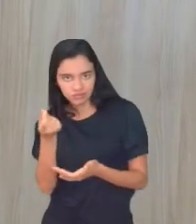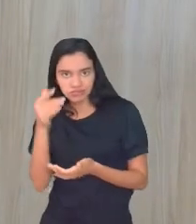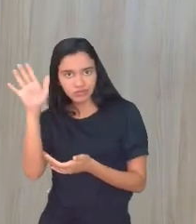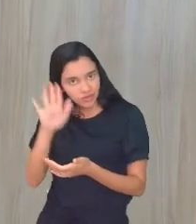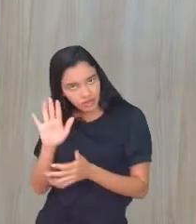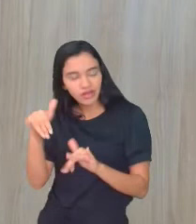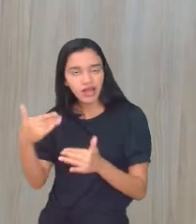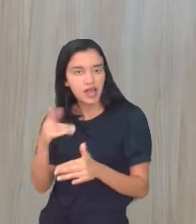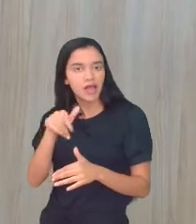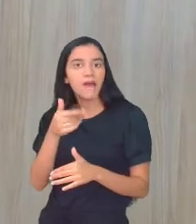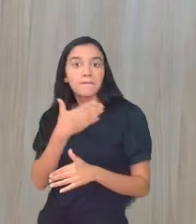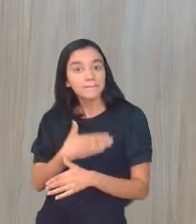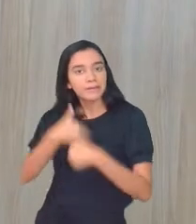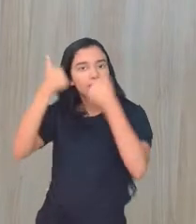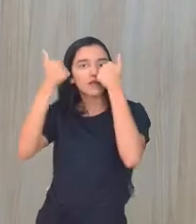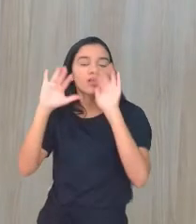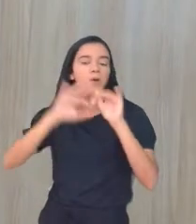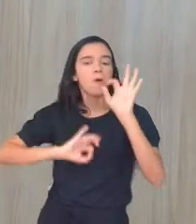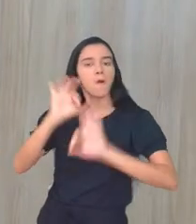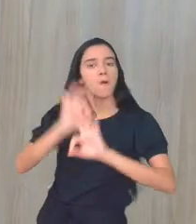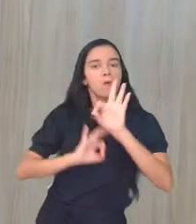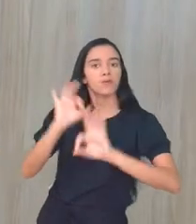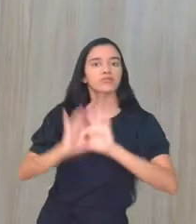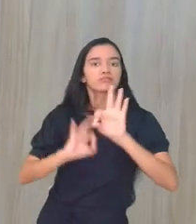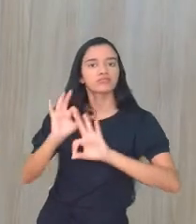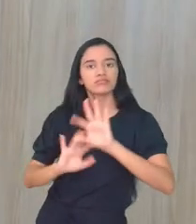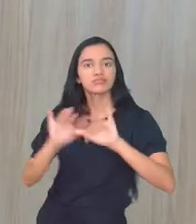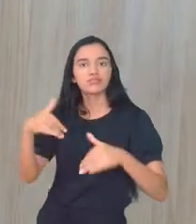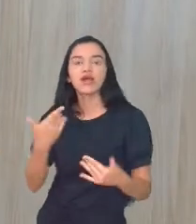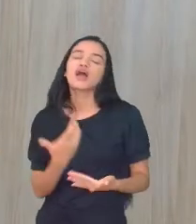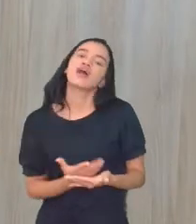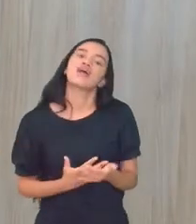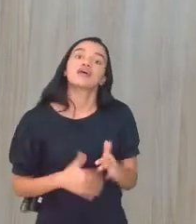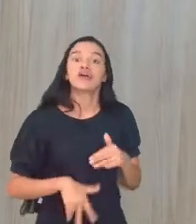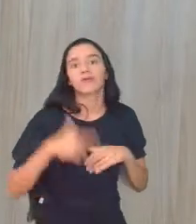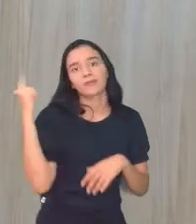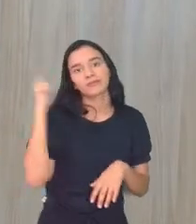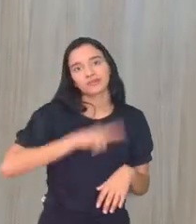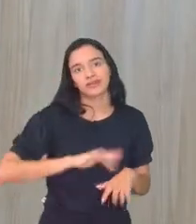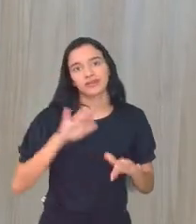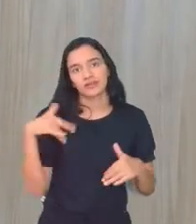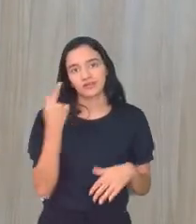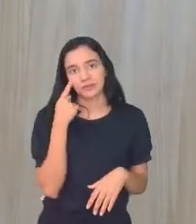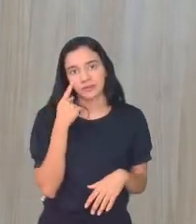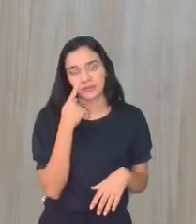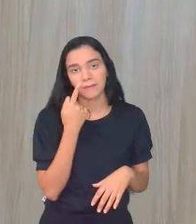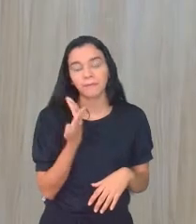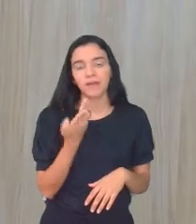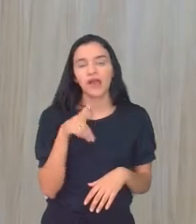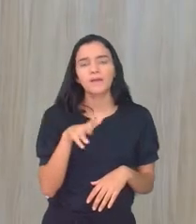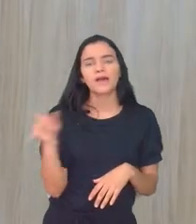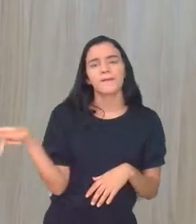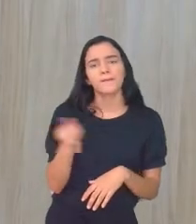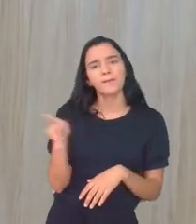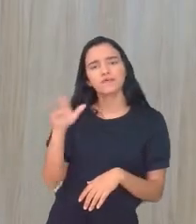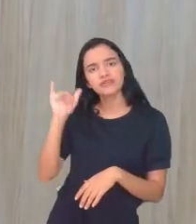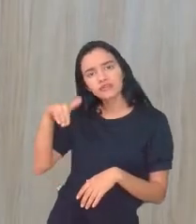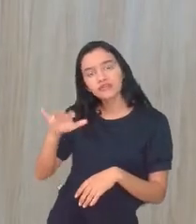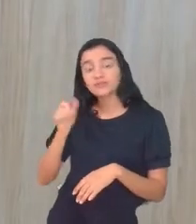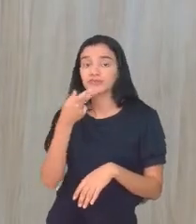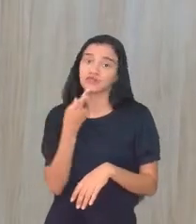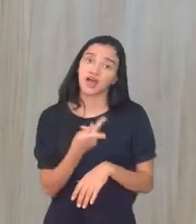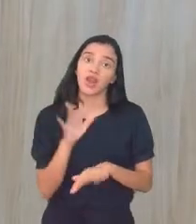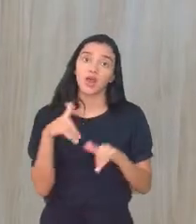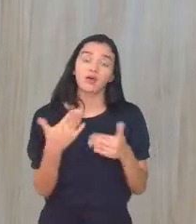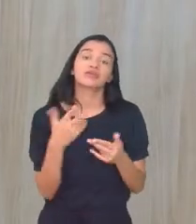né? Melhor organizado, termina vencendo a licitação. Então, veja, como a professora Gini falou, né, a questão